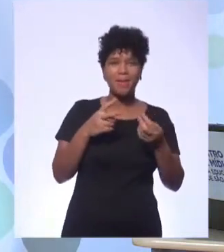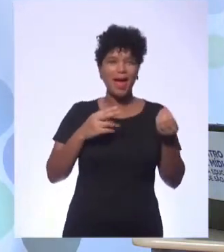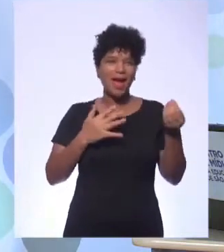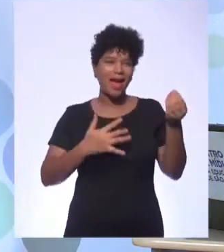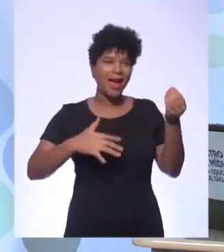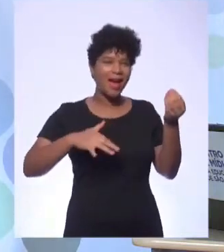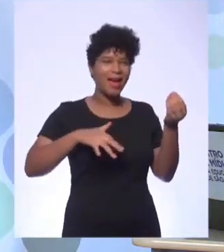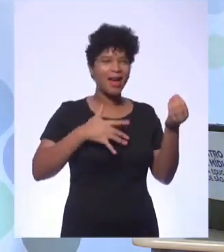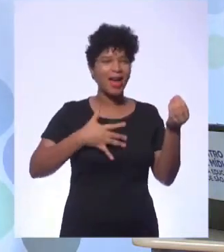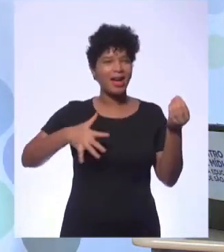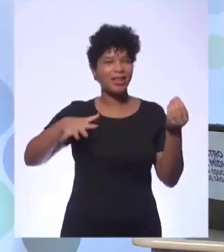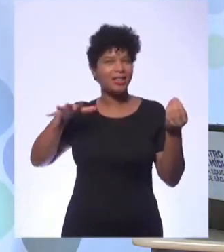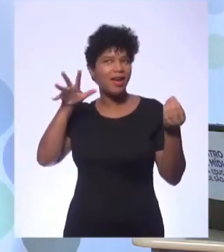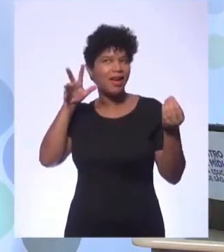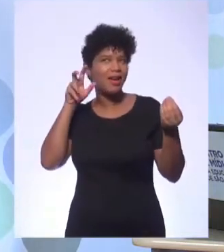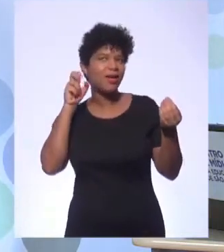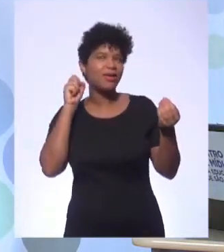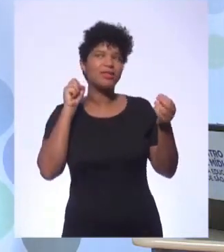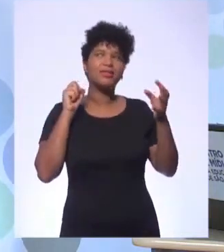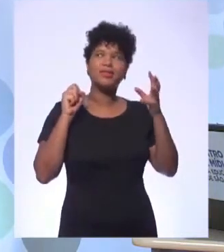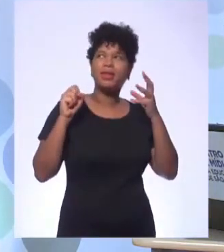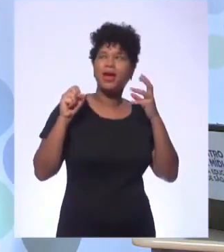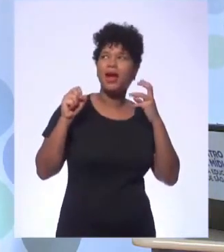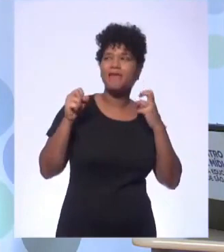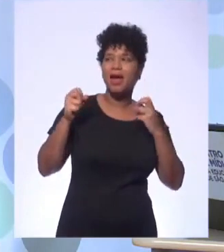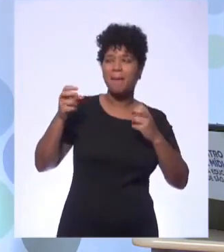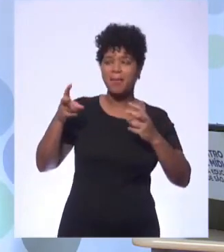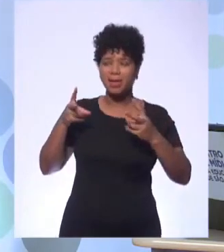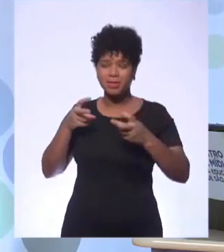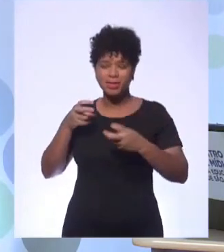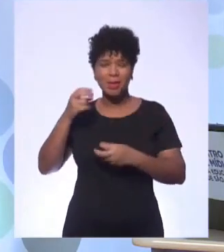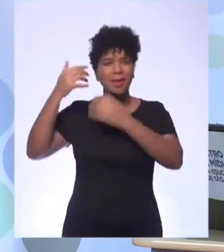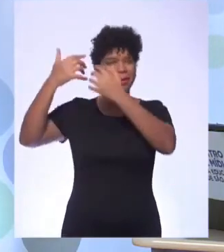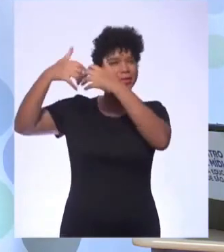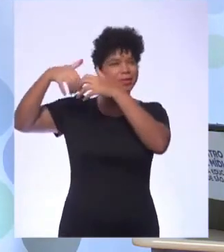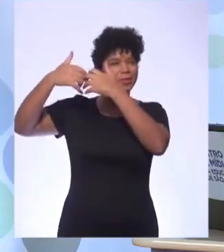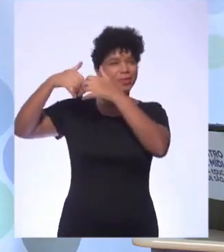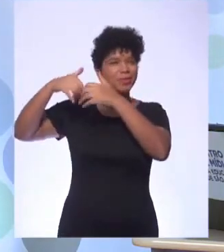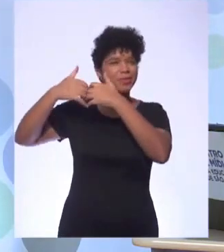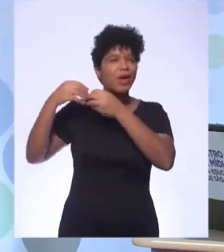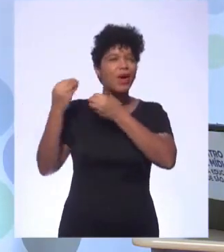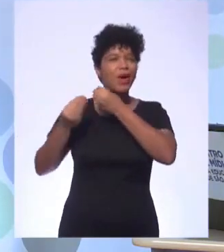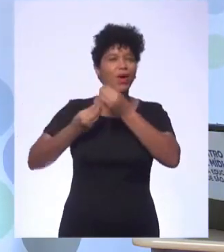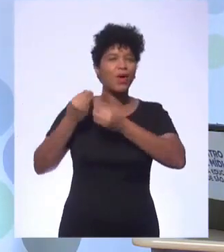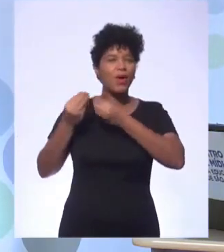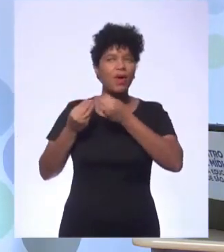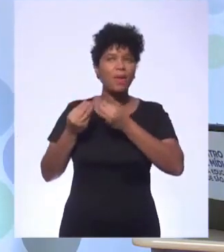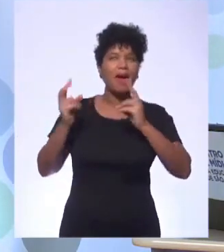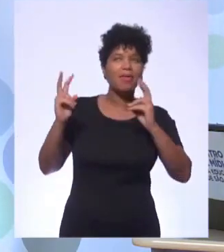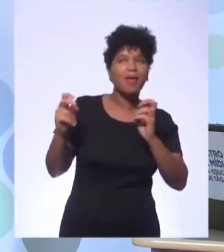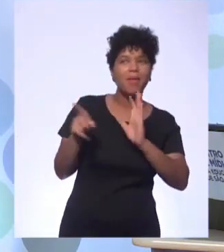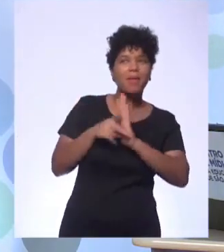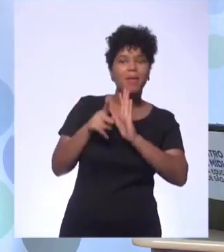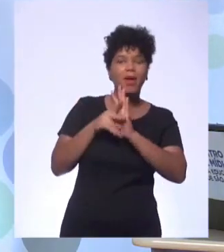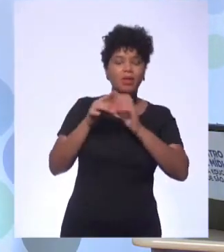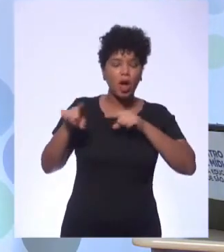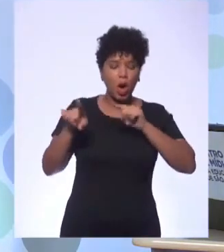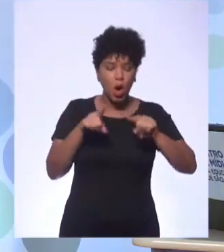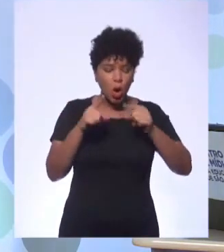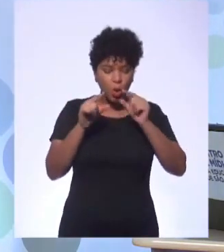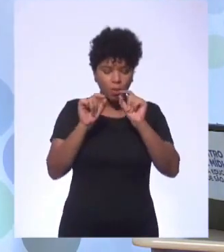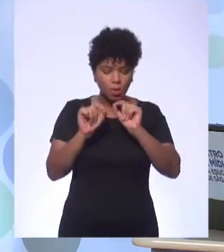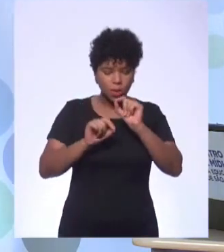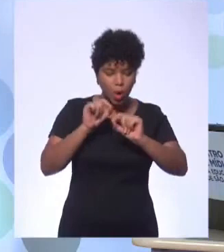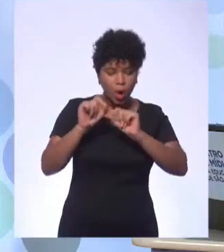você começar a pensar, a analisar o que poderia ser, qual seria o tema, né? Isso. Sobre o que